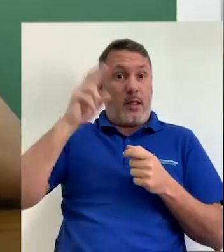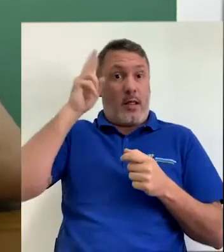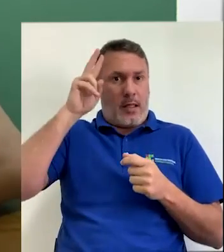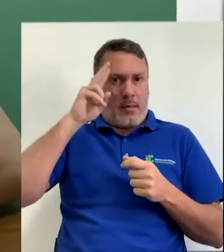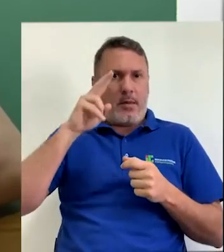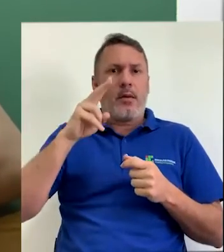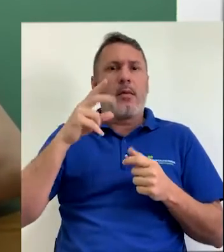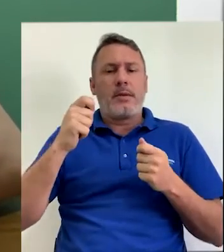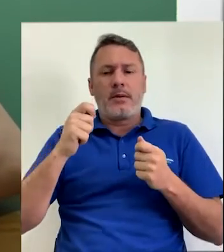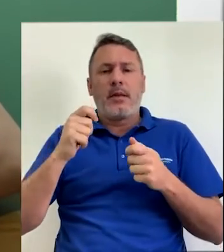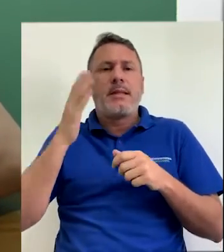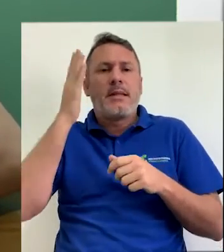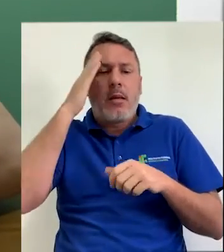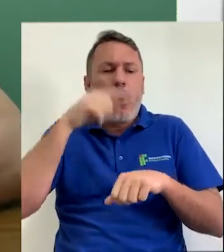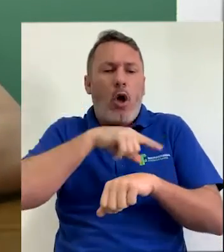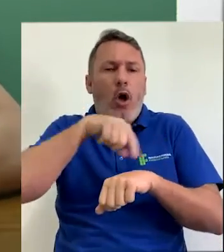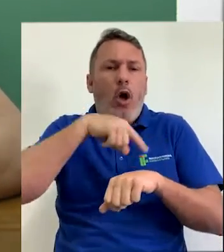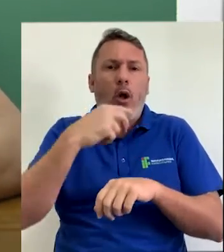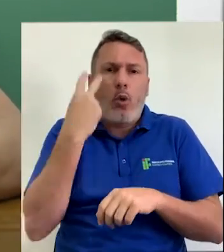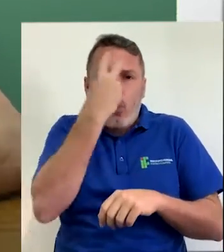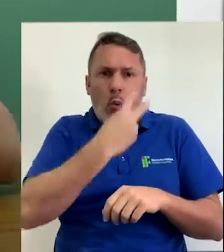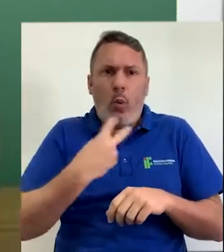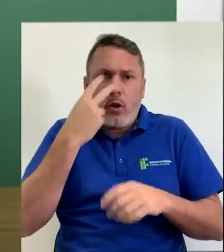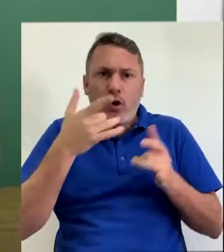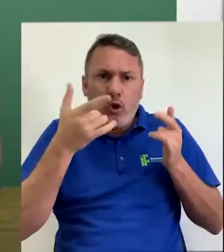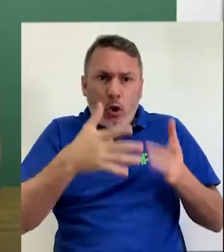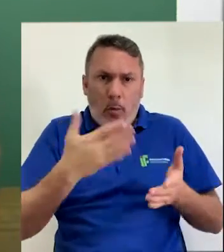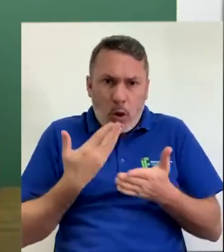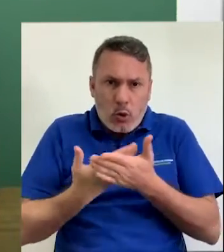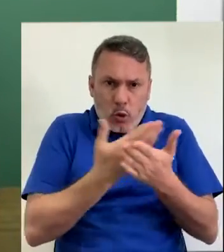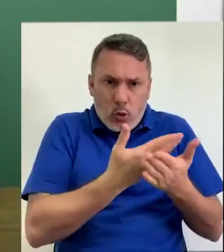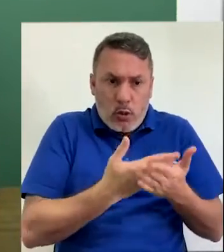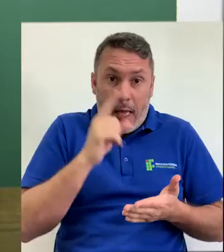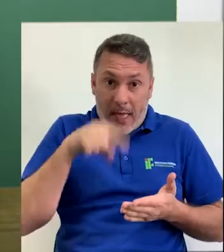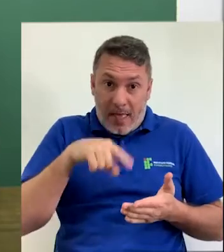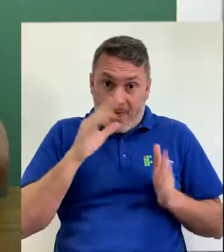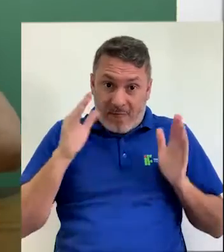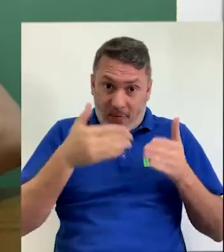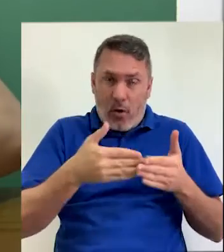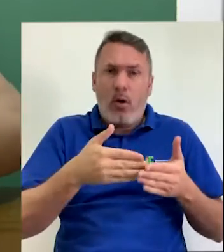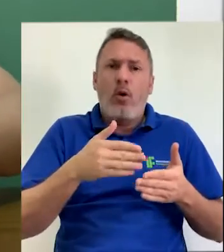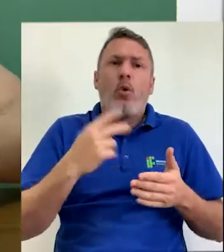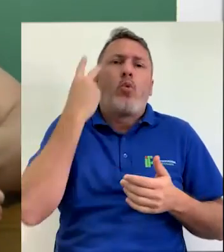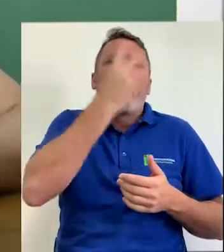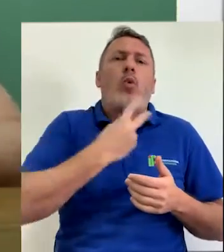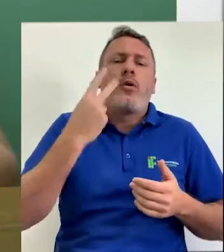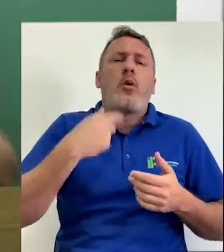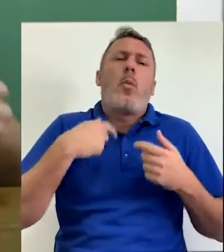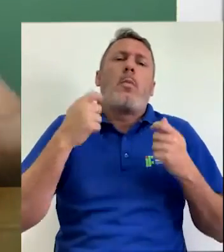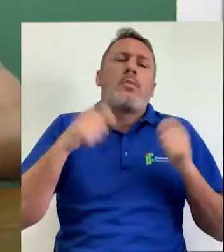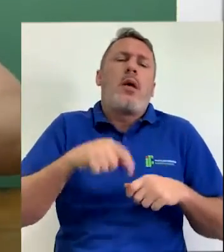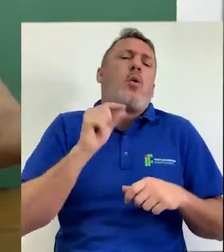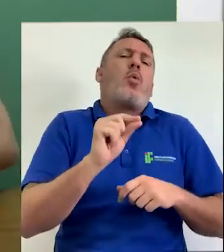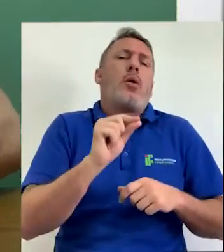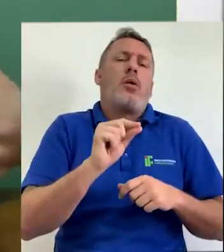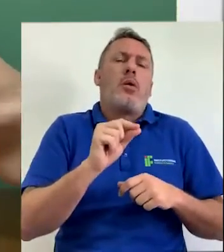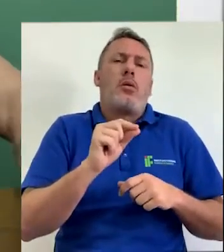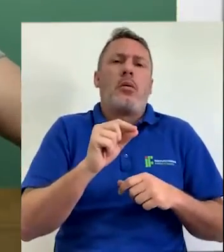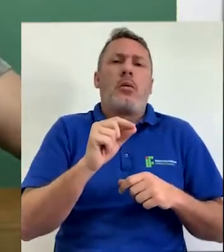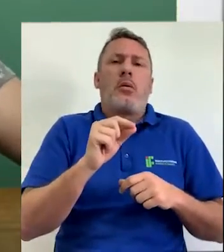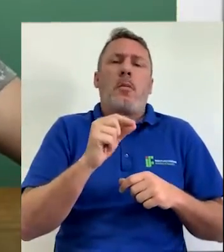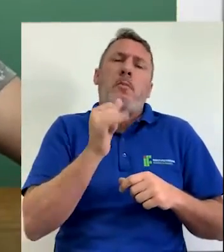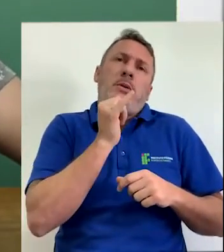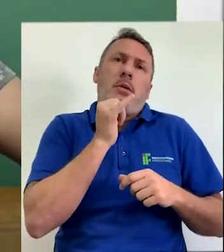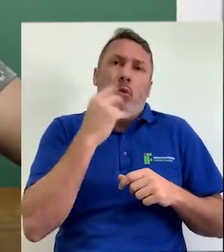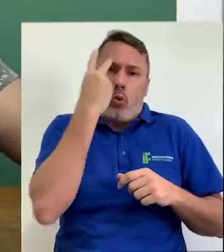estudos? Sim. Então, com essas 2 horas de estudos, o que eu posso produzir? Hoje eu posso produzir